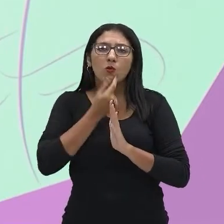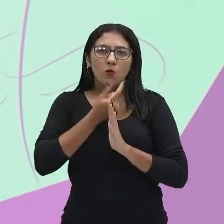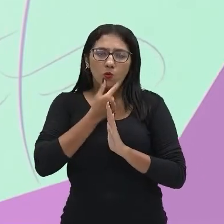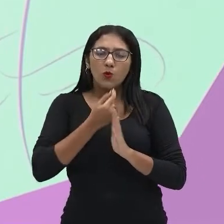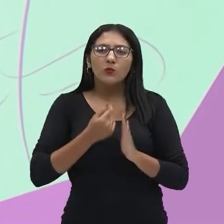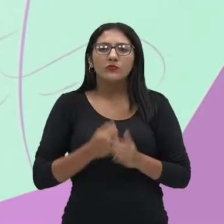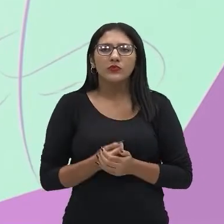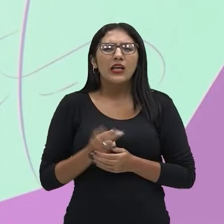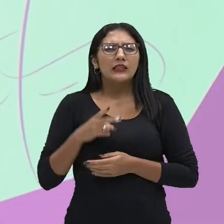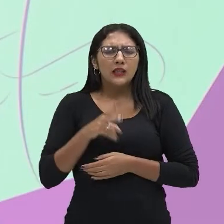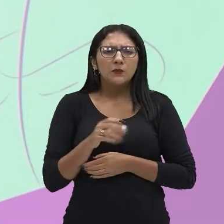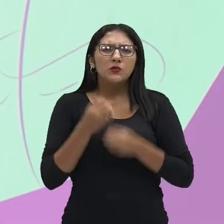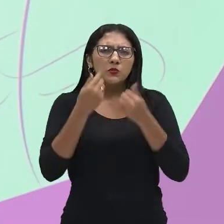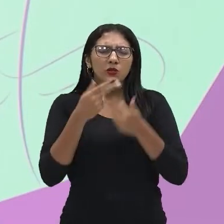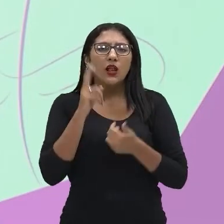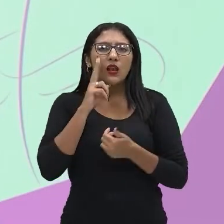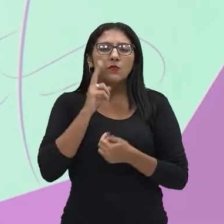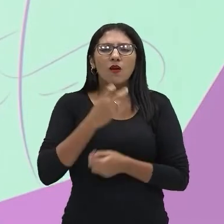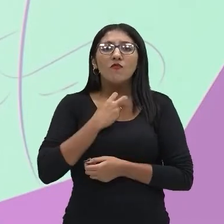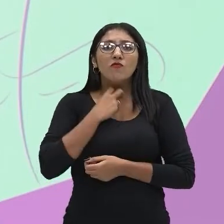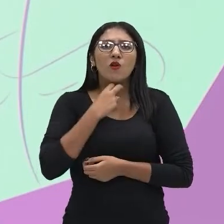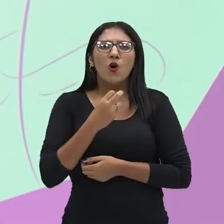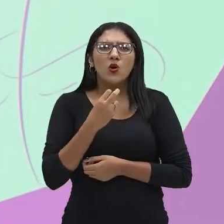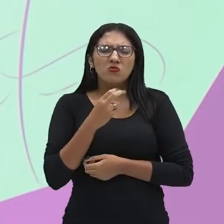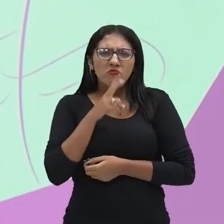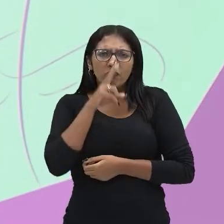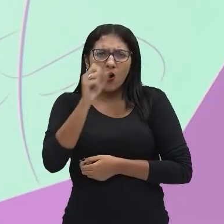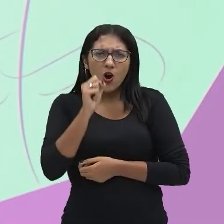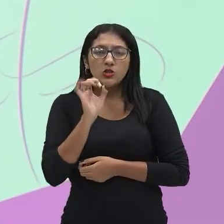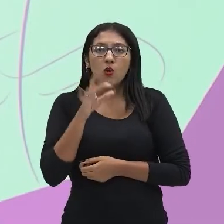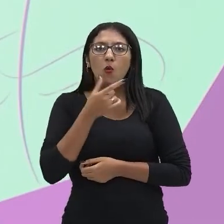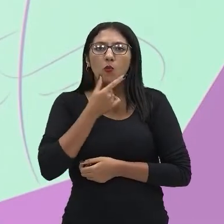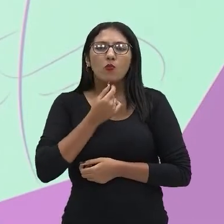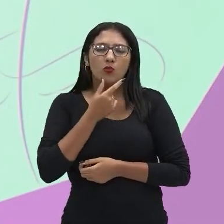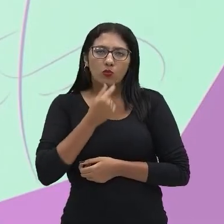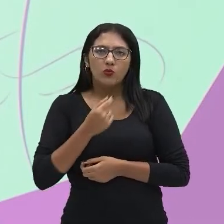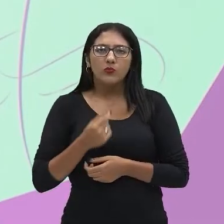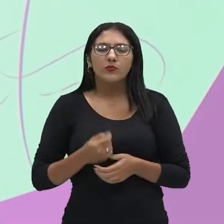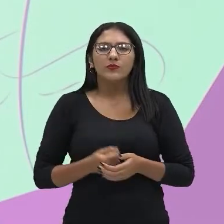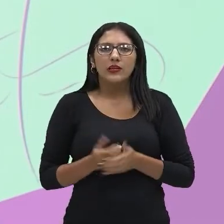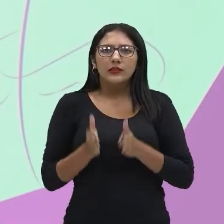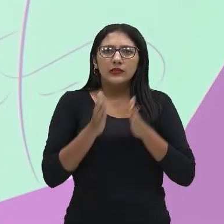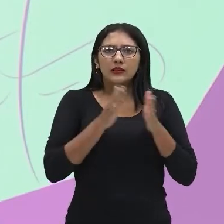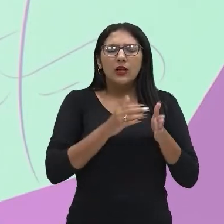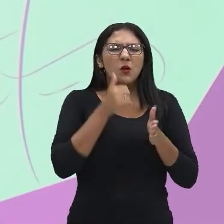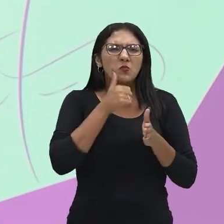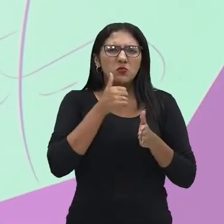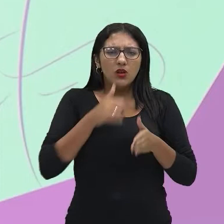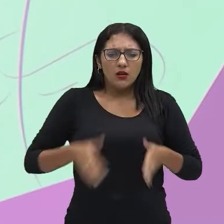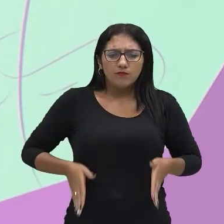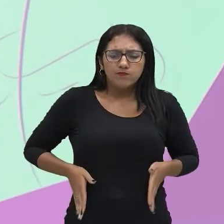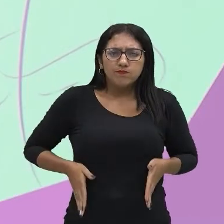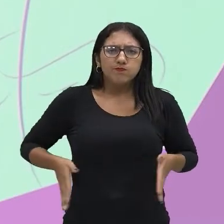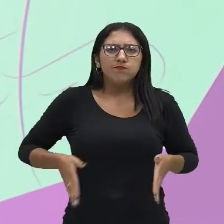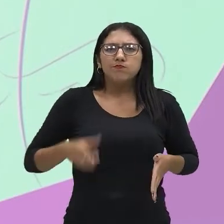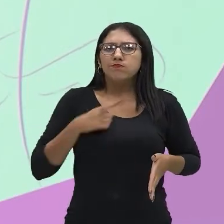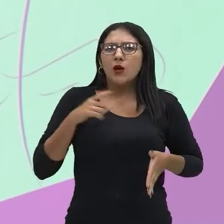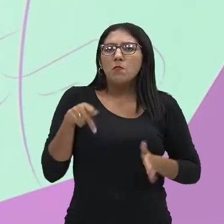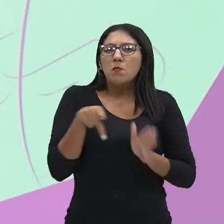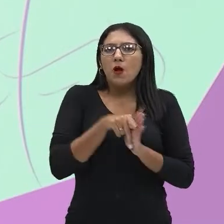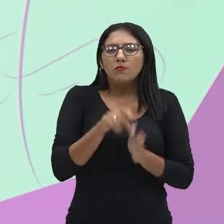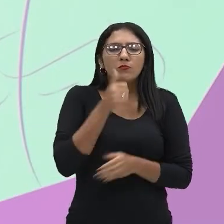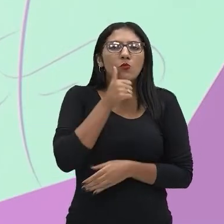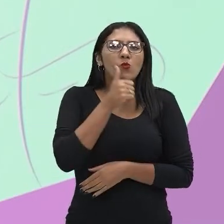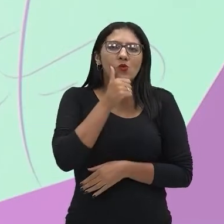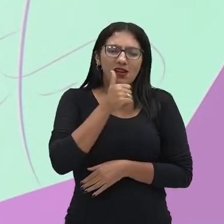que eu falei, a voz grossa é característica masculina dos homens. E aí já o quadril mais largo é típico de mulheres, o